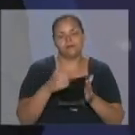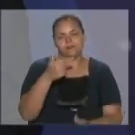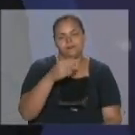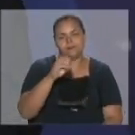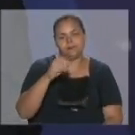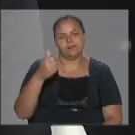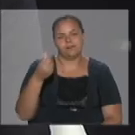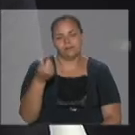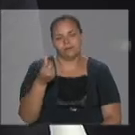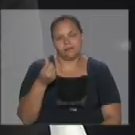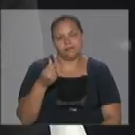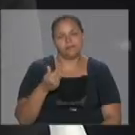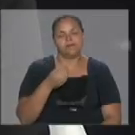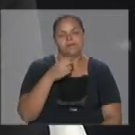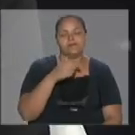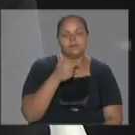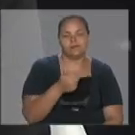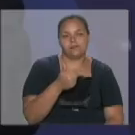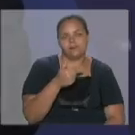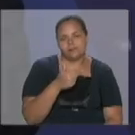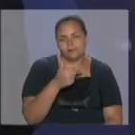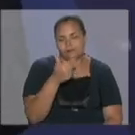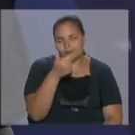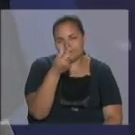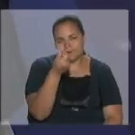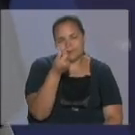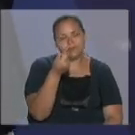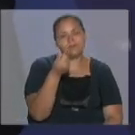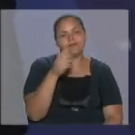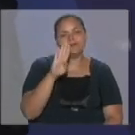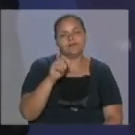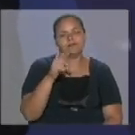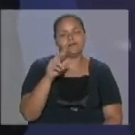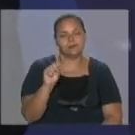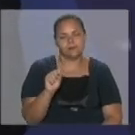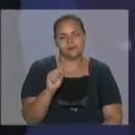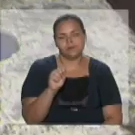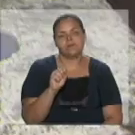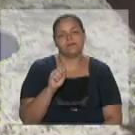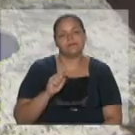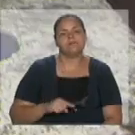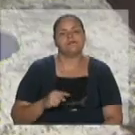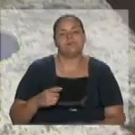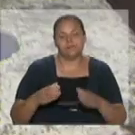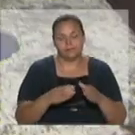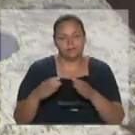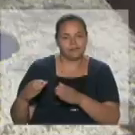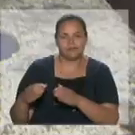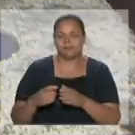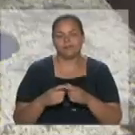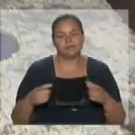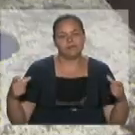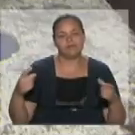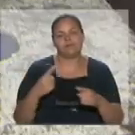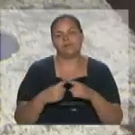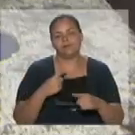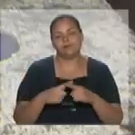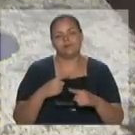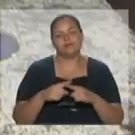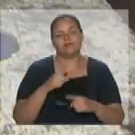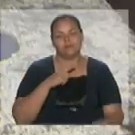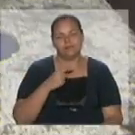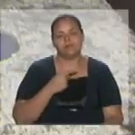16 bilhões de barris. Olha, 16 bilhões de barris. É um salto expressivo. Não, mas é muito maior que isso, porque